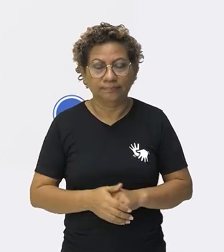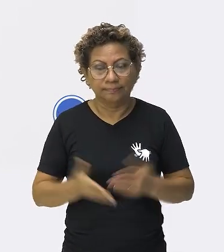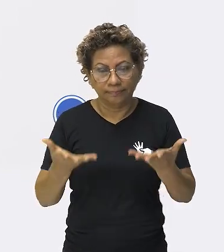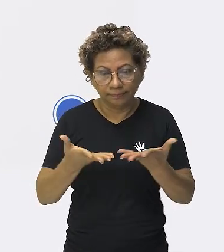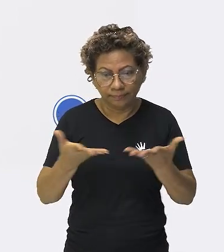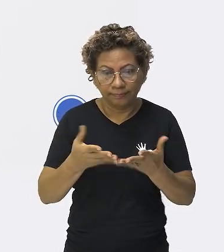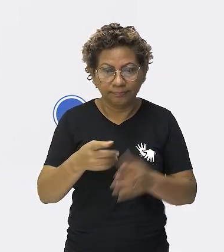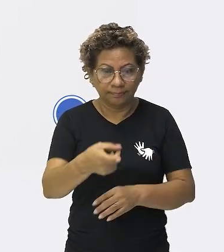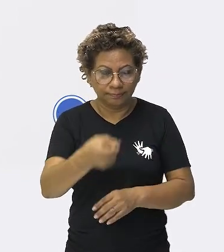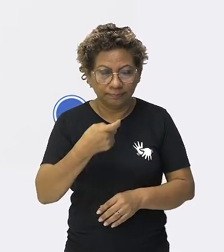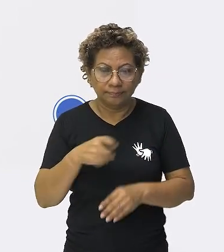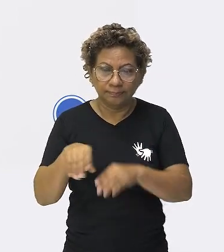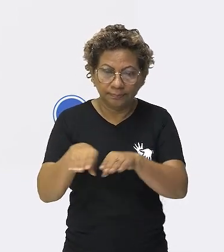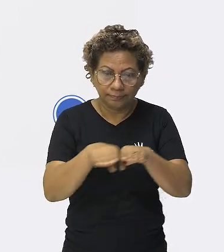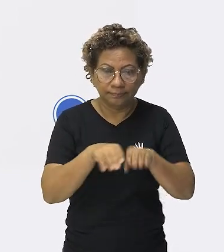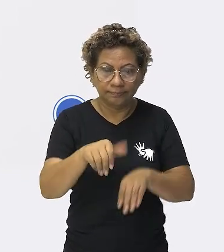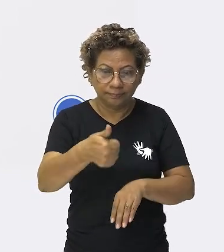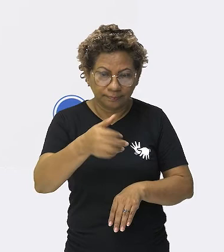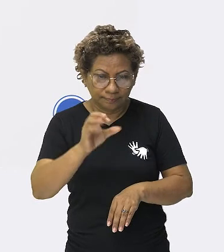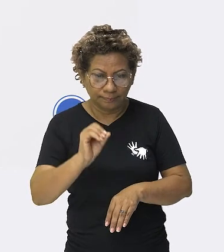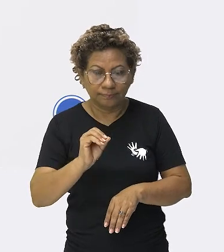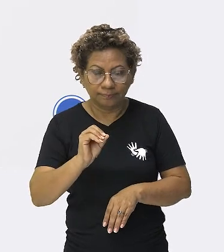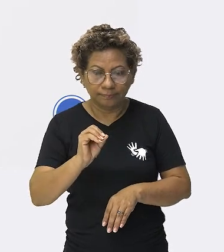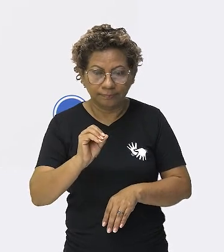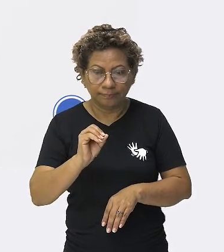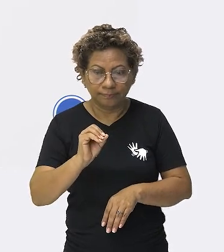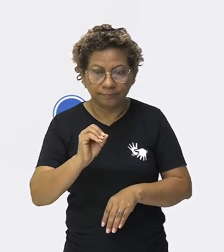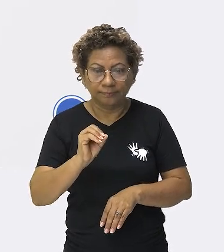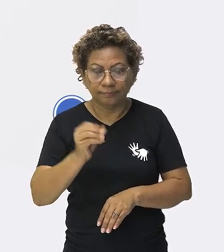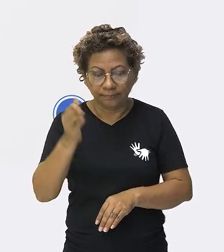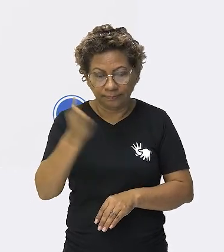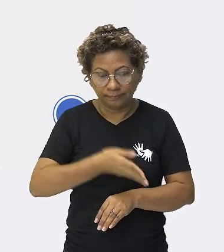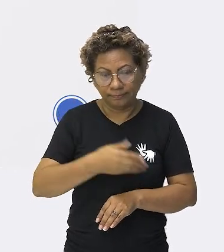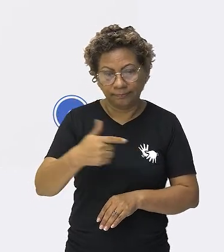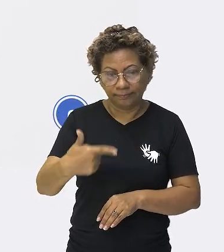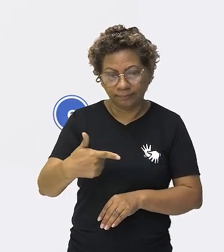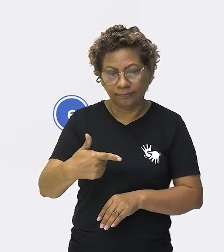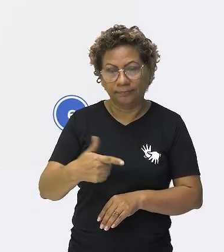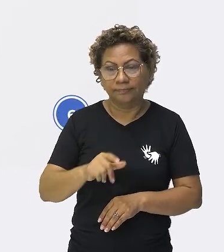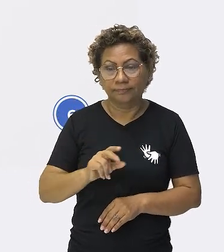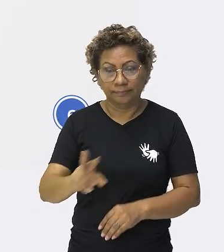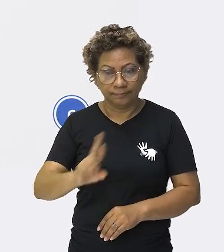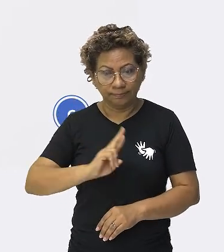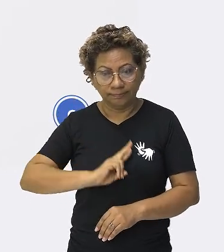igual a 10 sobre 2, x igual a 5.